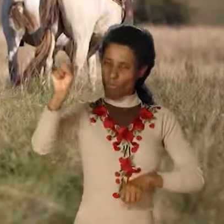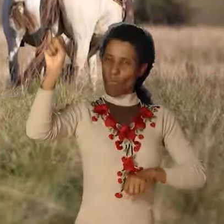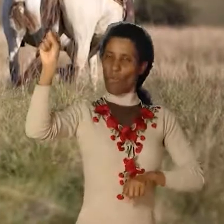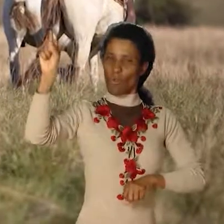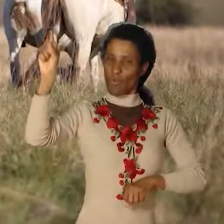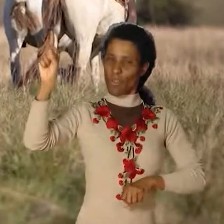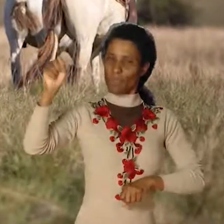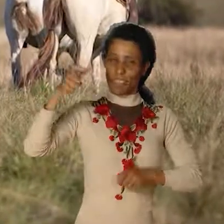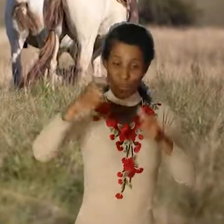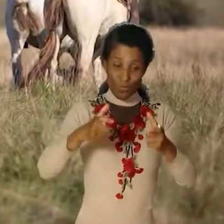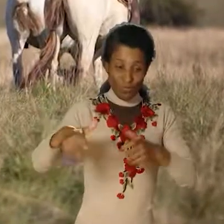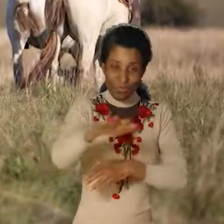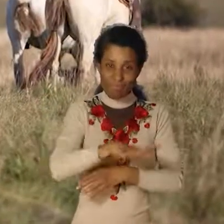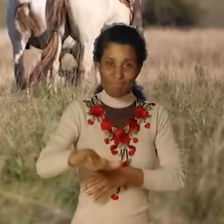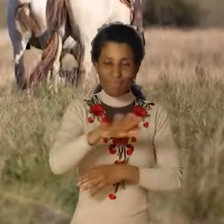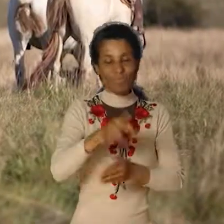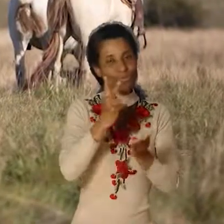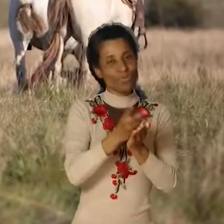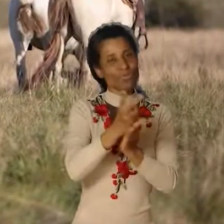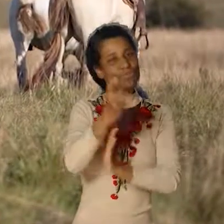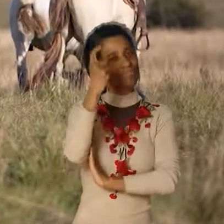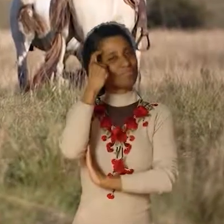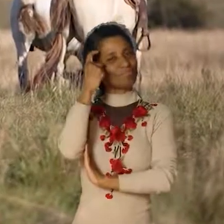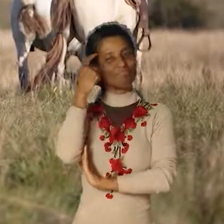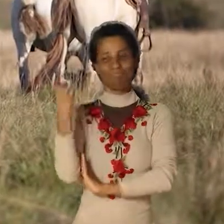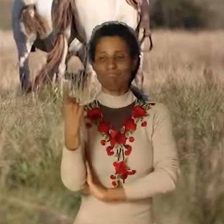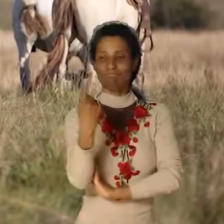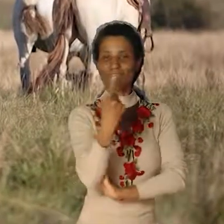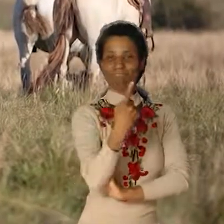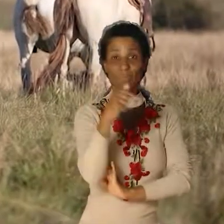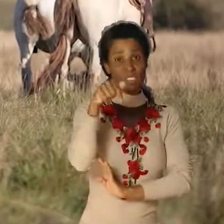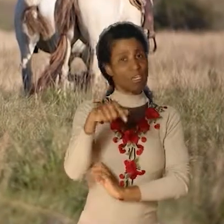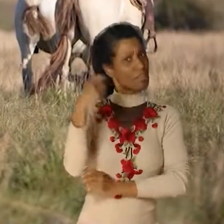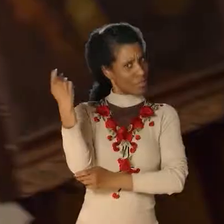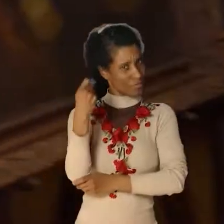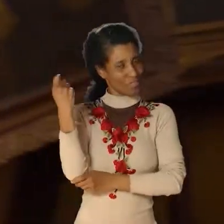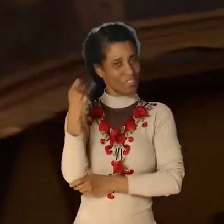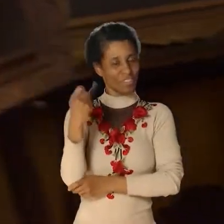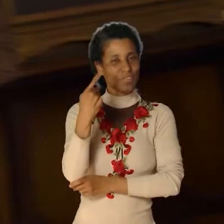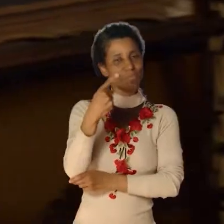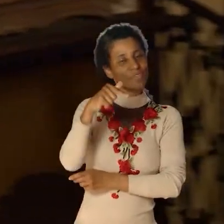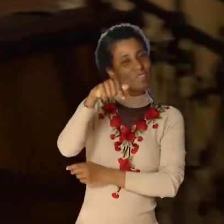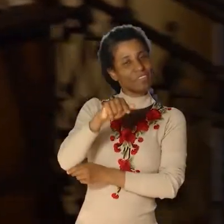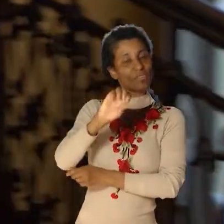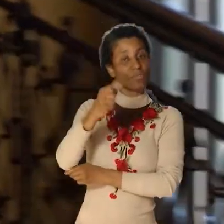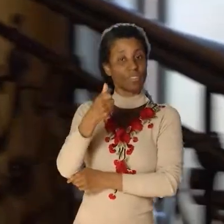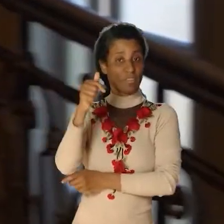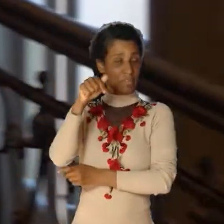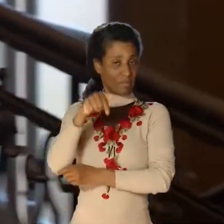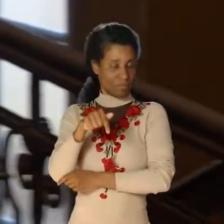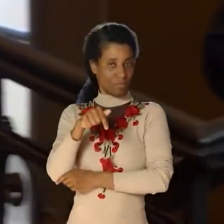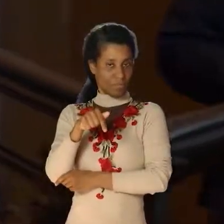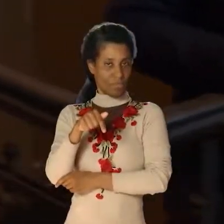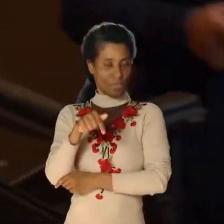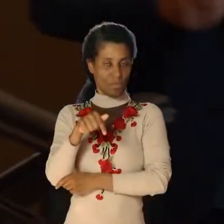um herói dos pampas, que hoje prevalece no nosso imaginário. Aqui no Rio Grande do Sul,